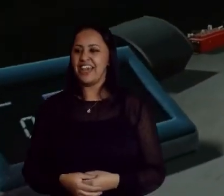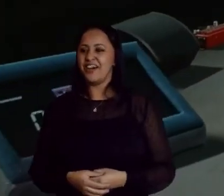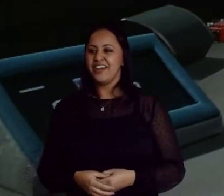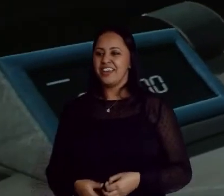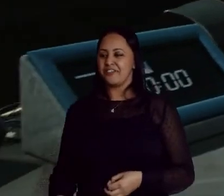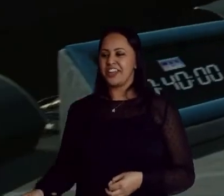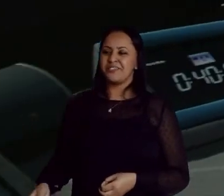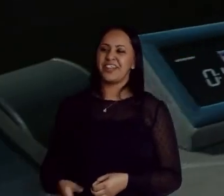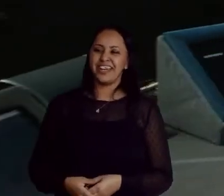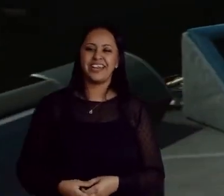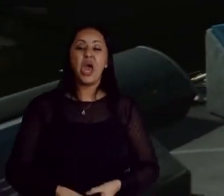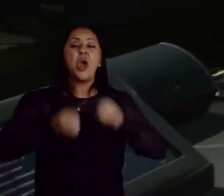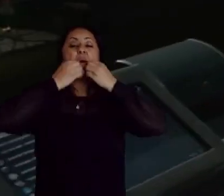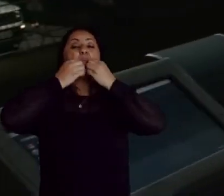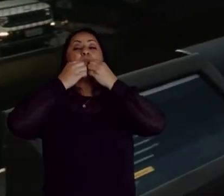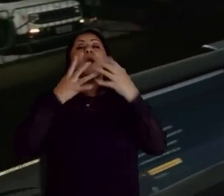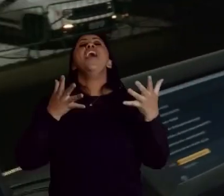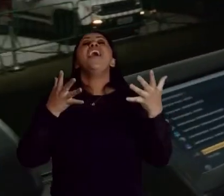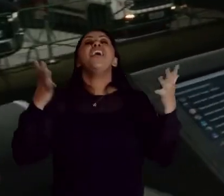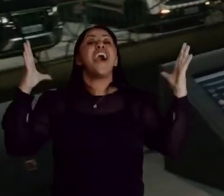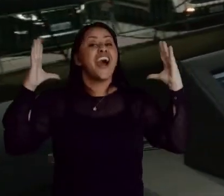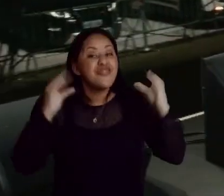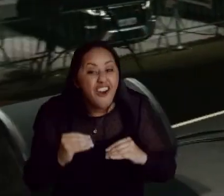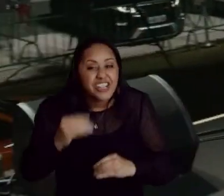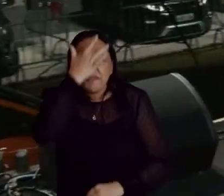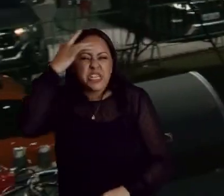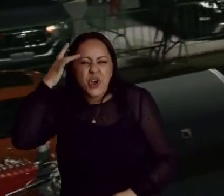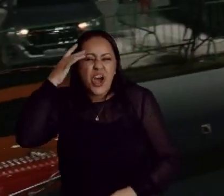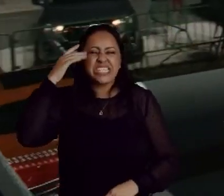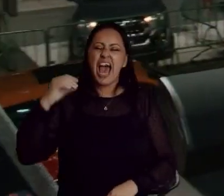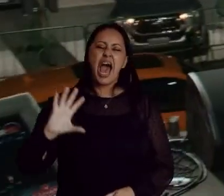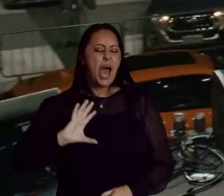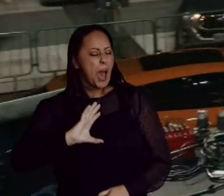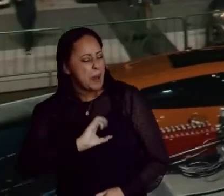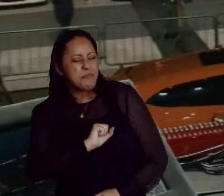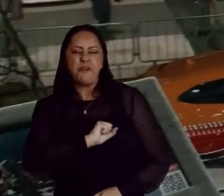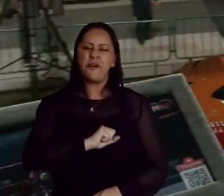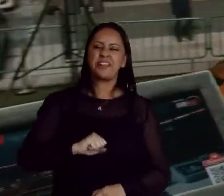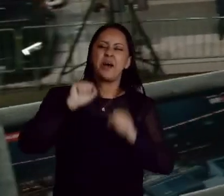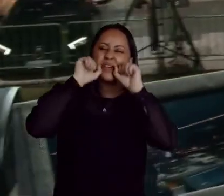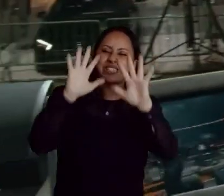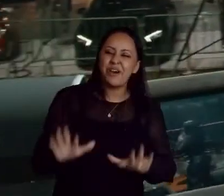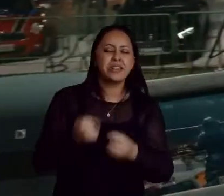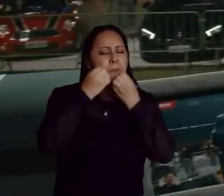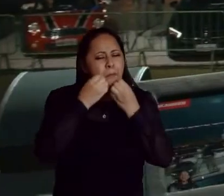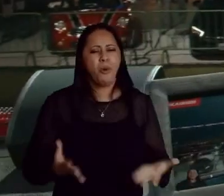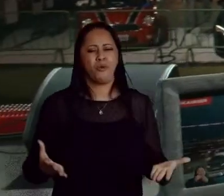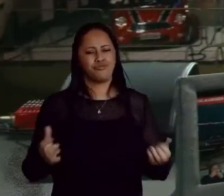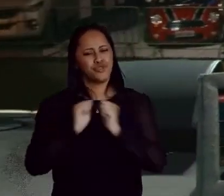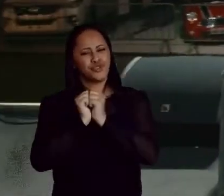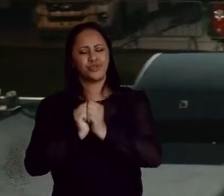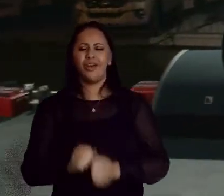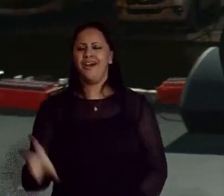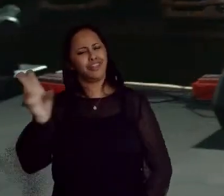Boa noite, povo abençoado do Brasil e do mundo, amém? Que bom estar aqui com vocês. Gente,